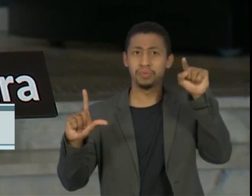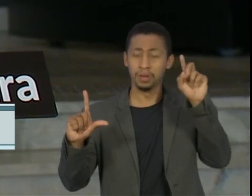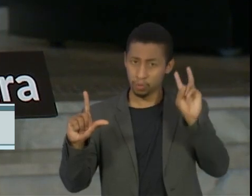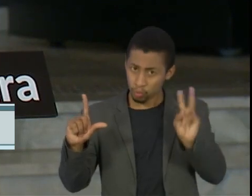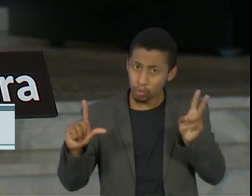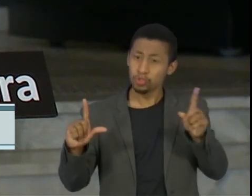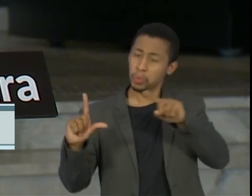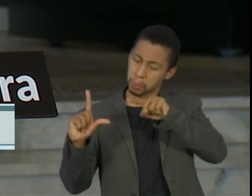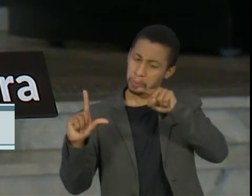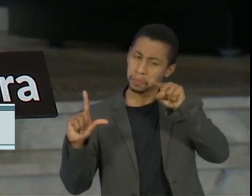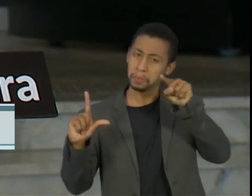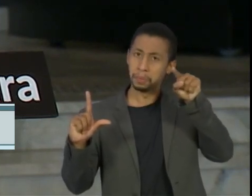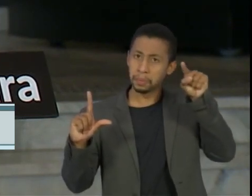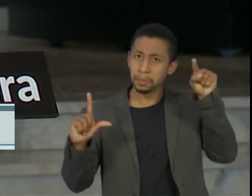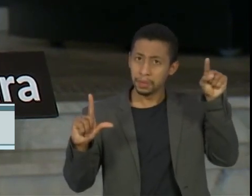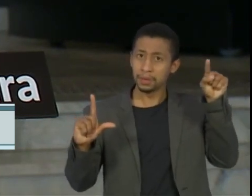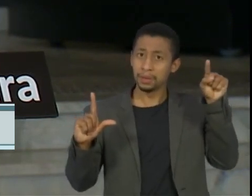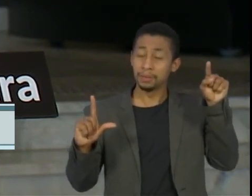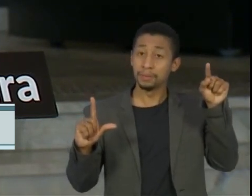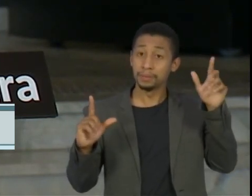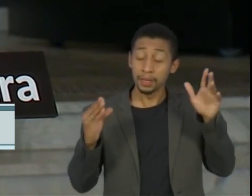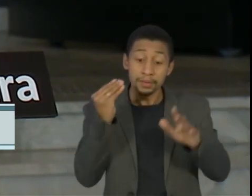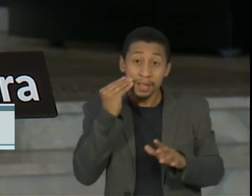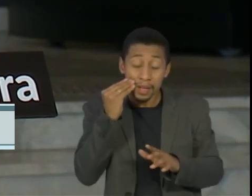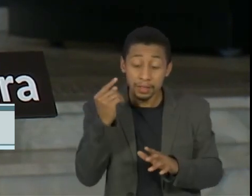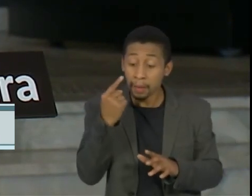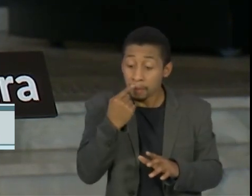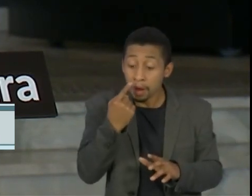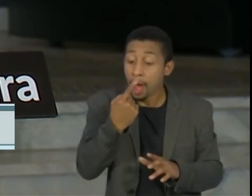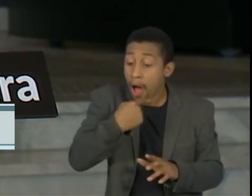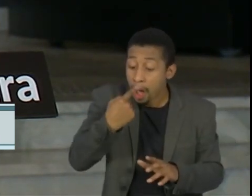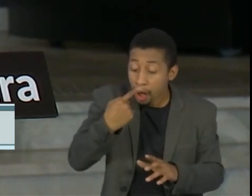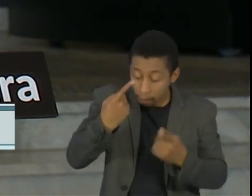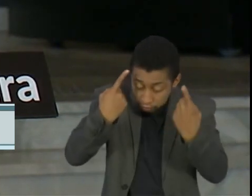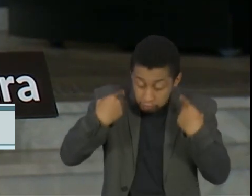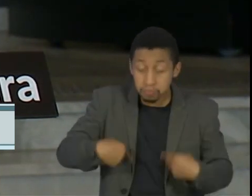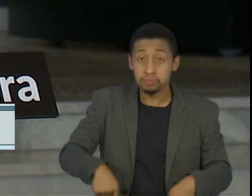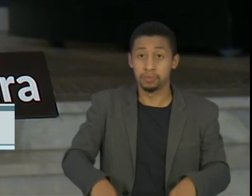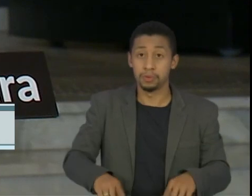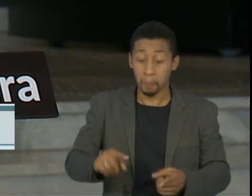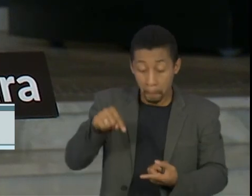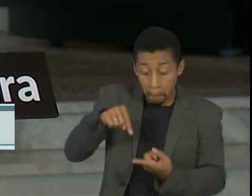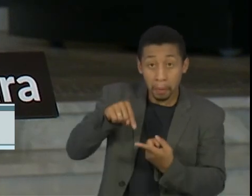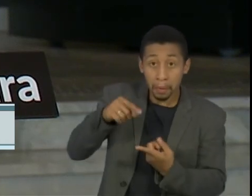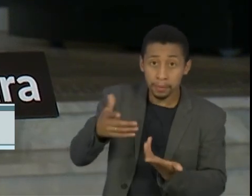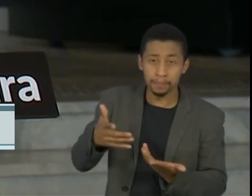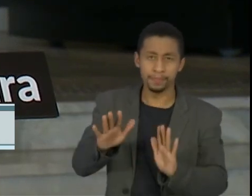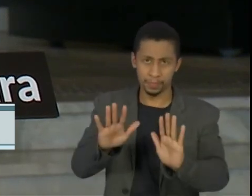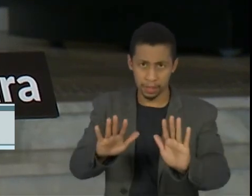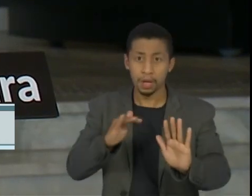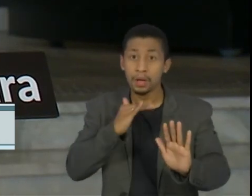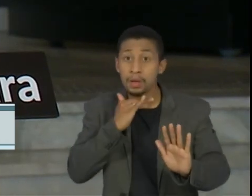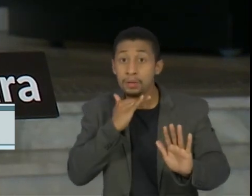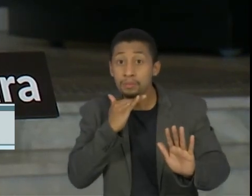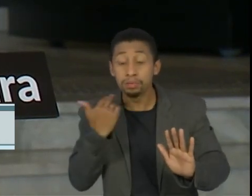tempo, em função da testagem. Agora, em relação aos óbitos, todas as